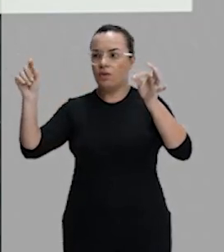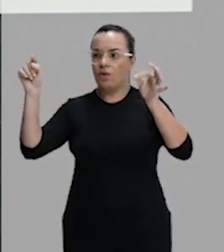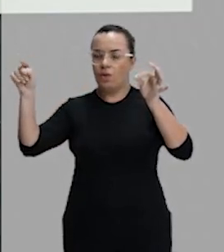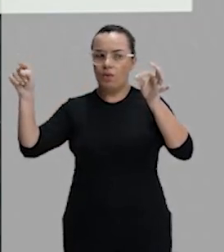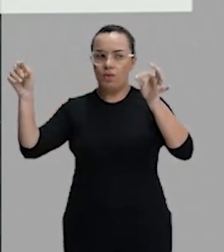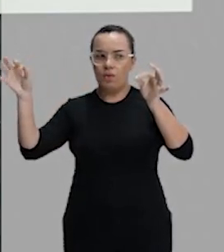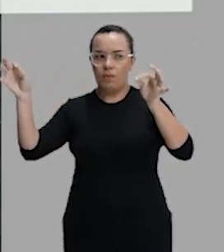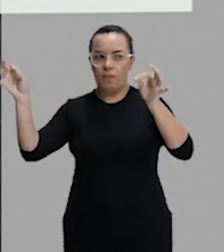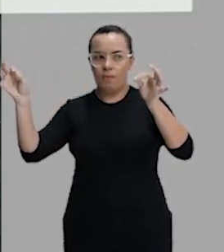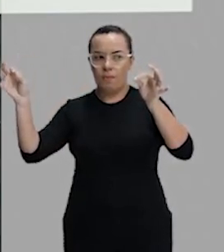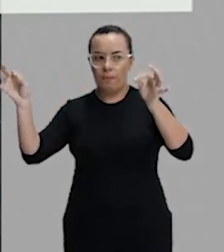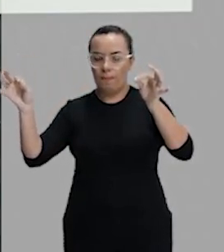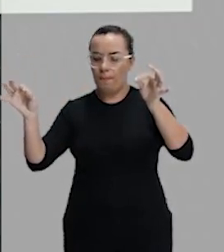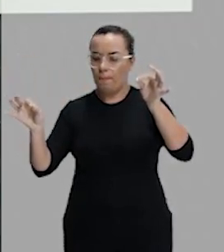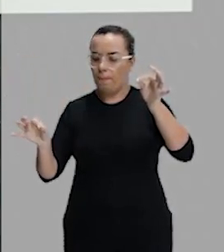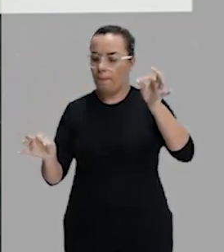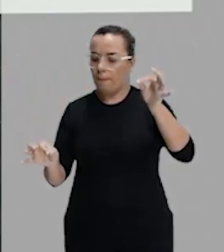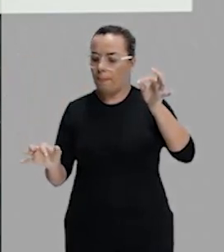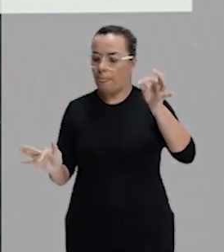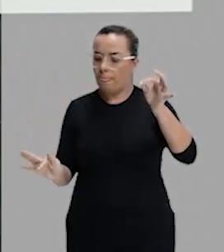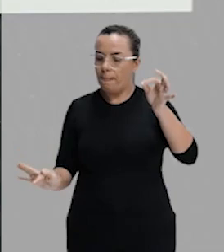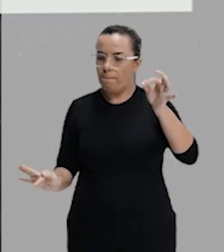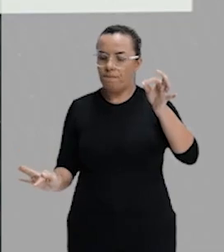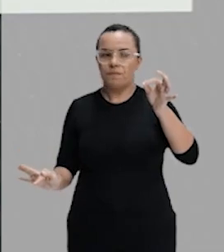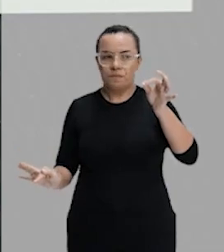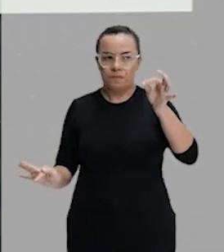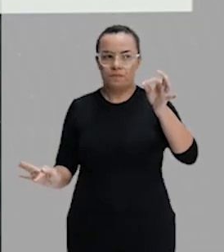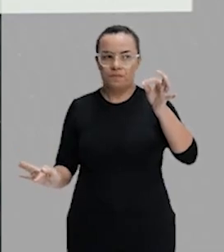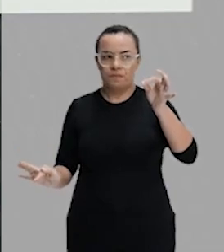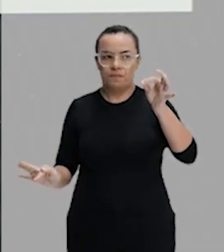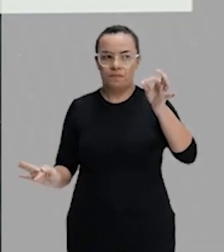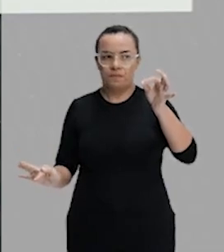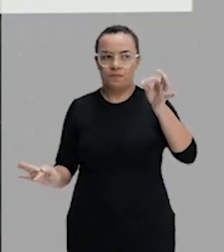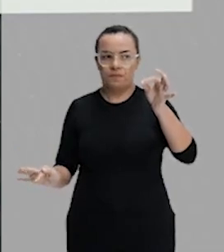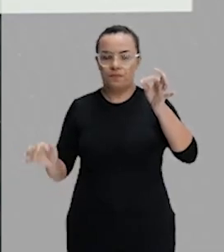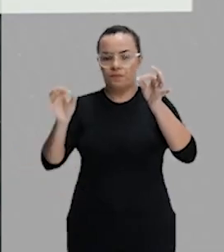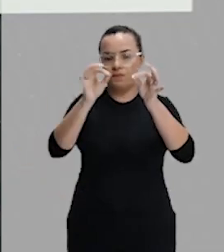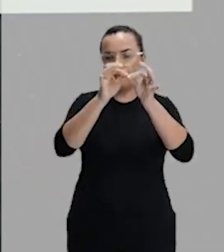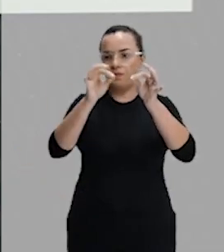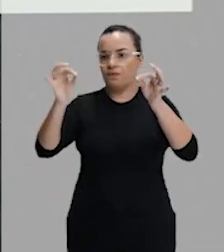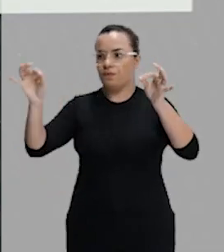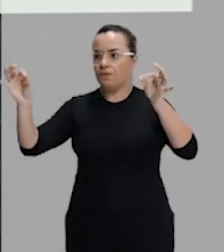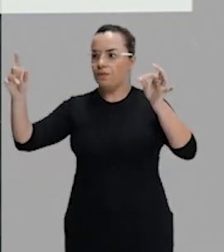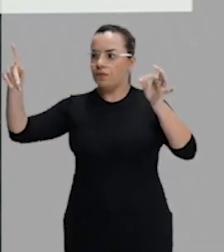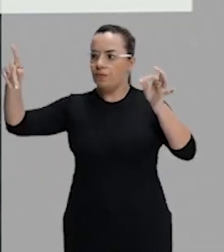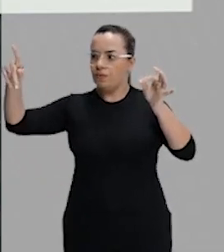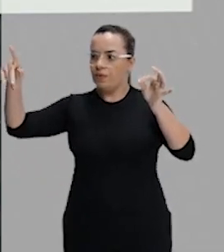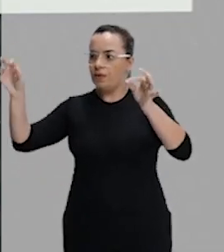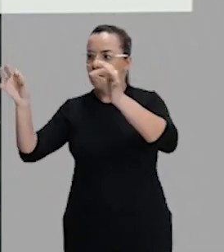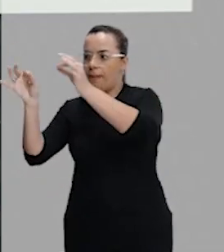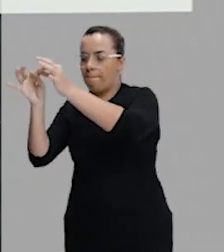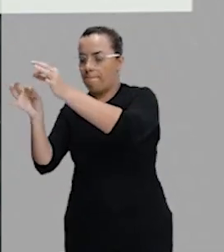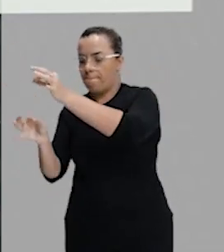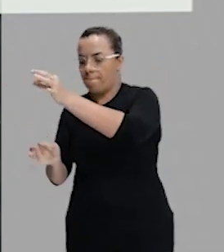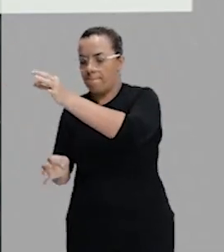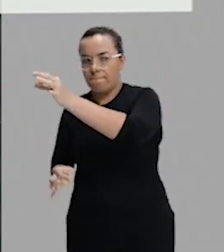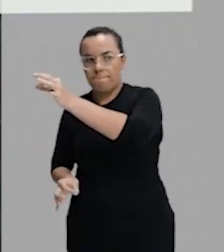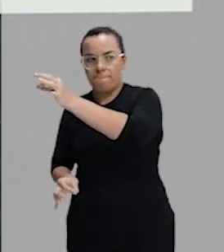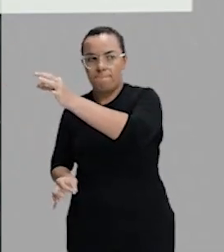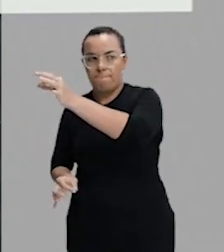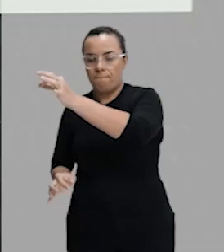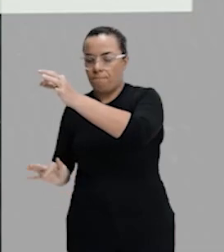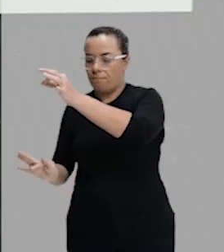F. Olha só, vamos supor que essa distância do ponto P para essa reta D seja a